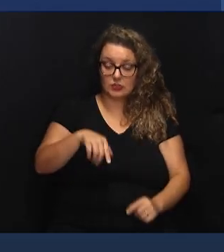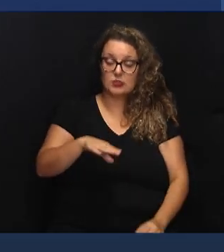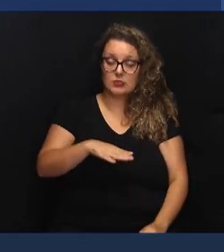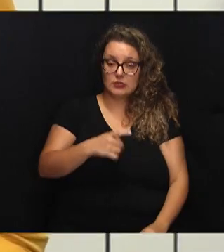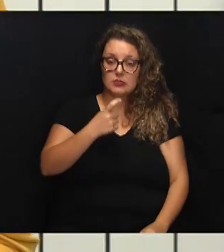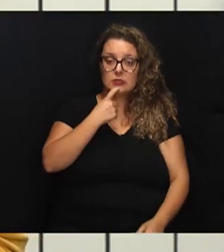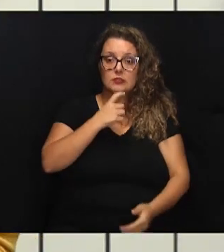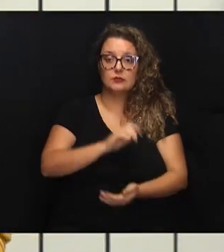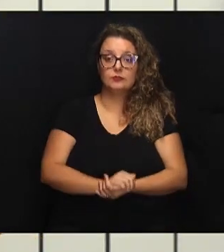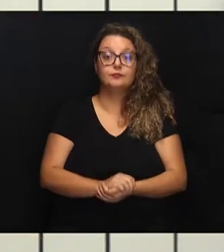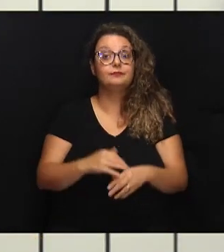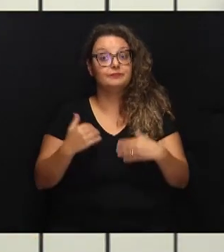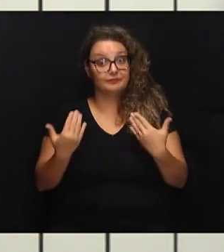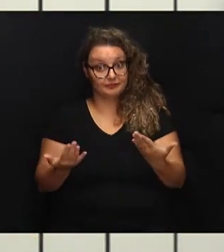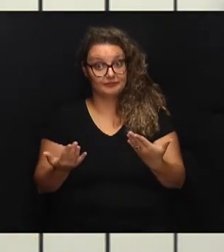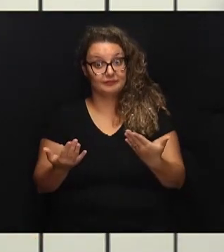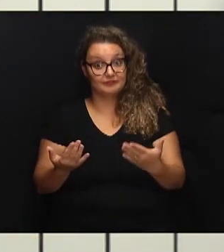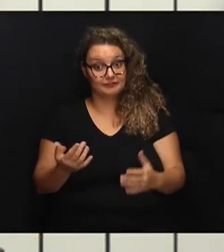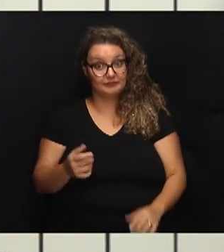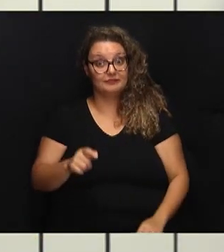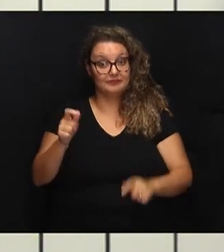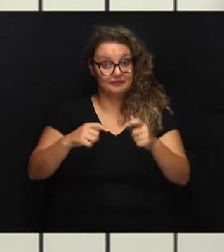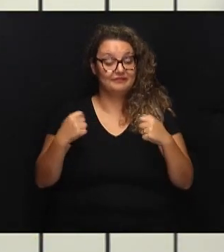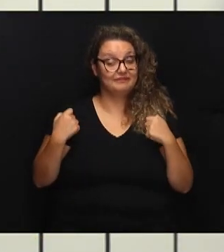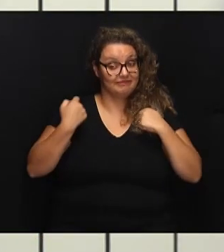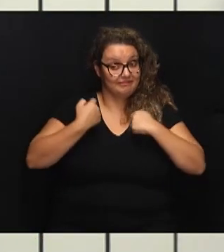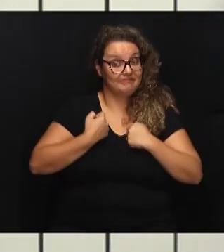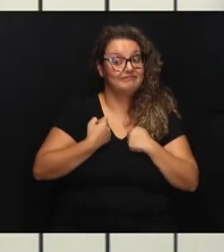graus. Então, olha, tem gente já tirando o